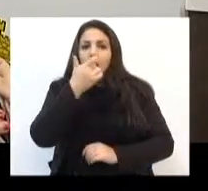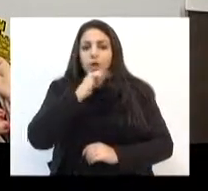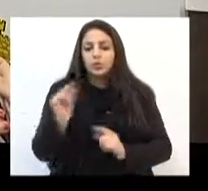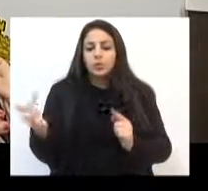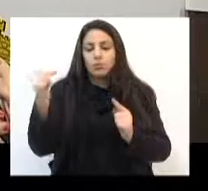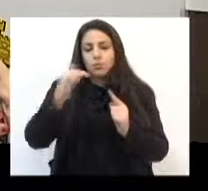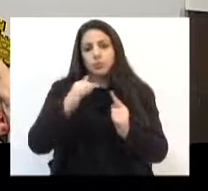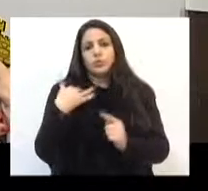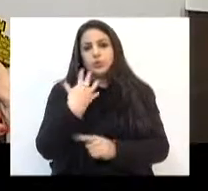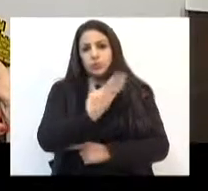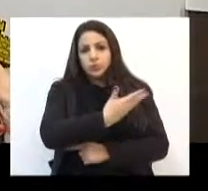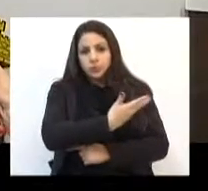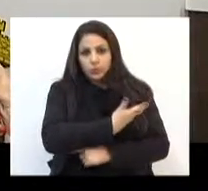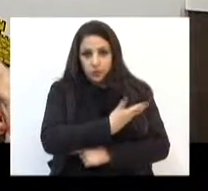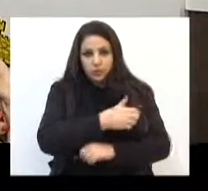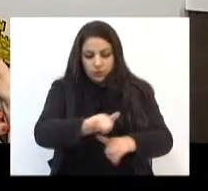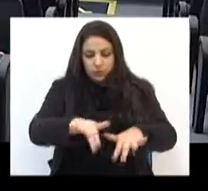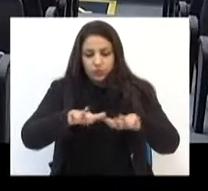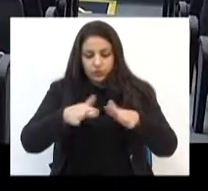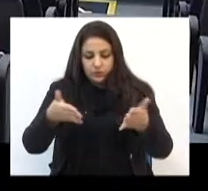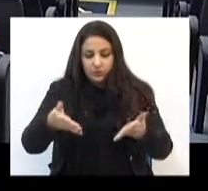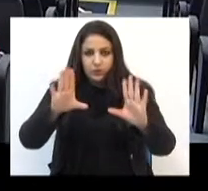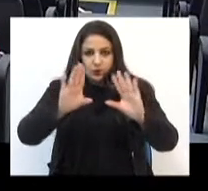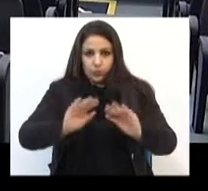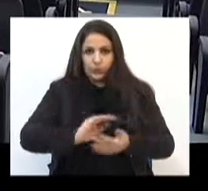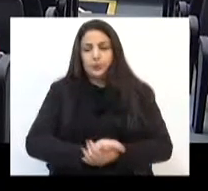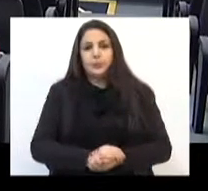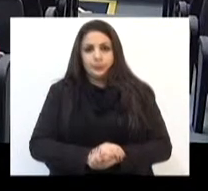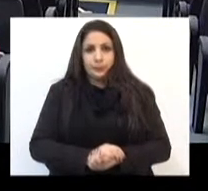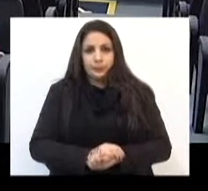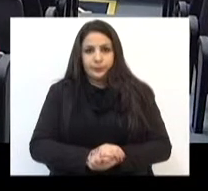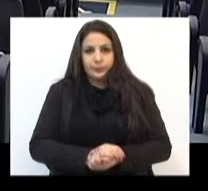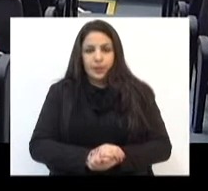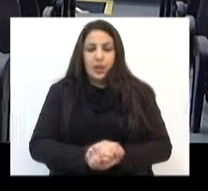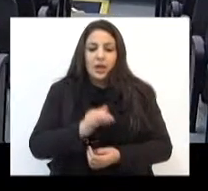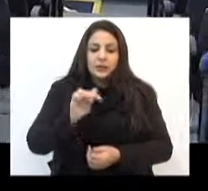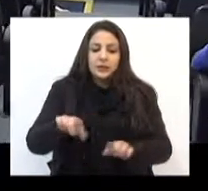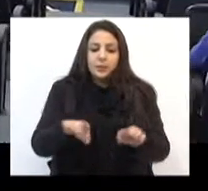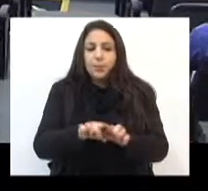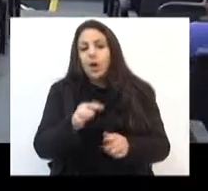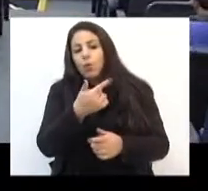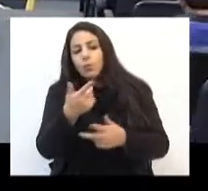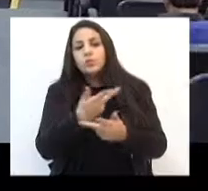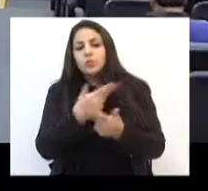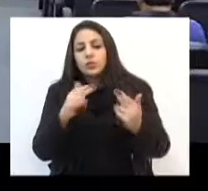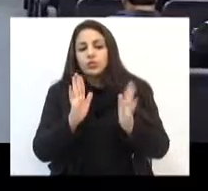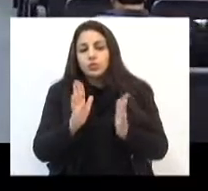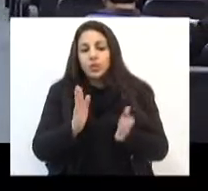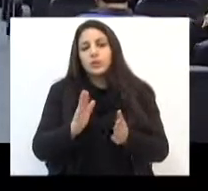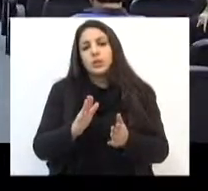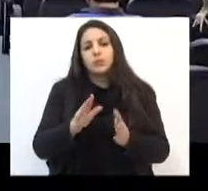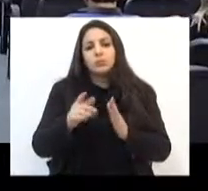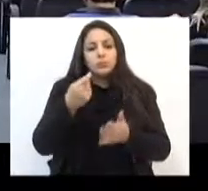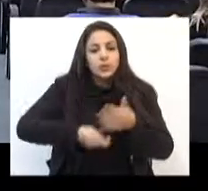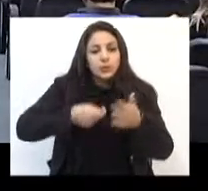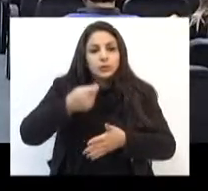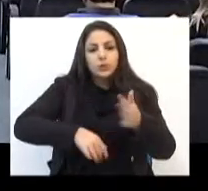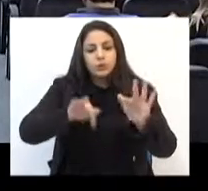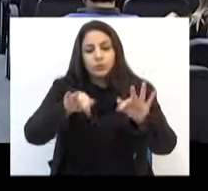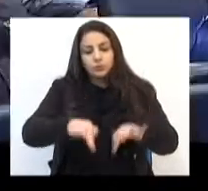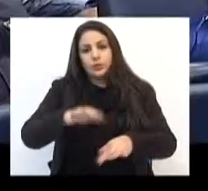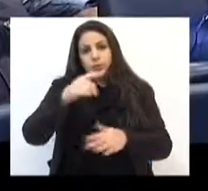a restauração da área de preservação permanente que ali está localizado. Não é porque eles são apenados que eles não merecem o nosso respeito. E não é só os apenados. Nós temos